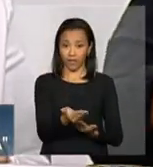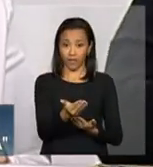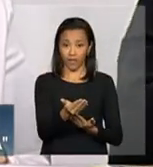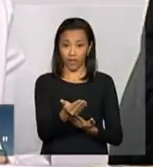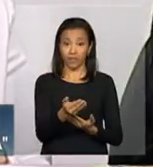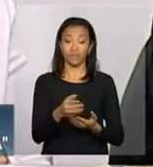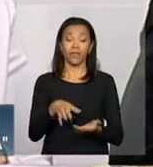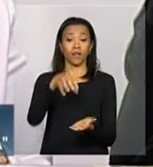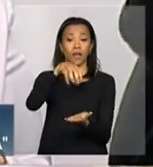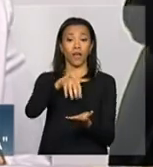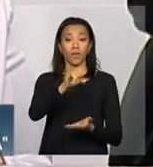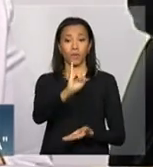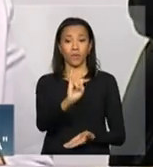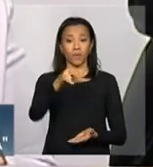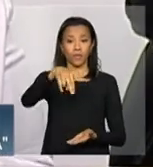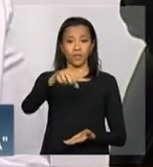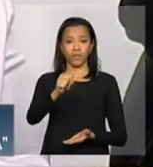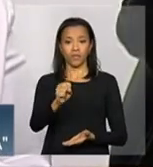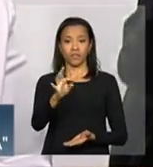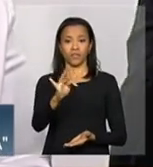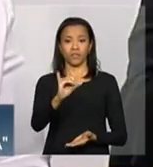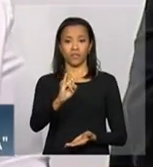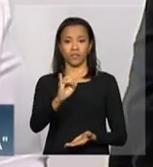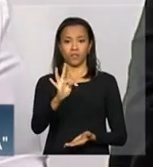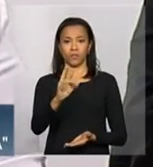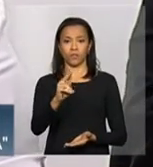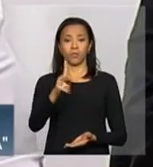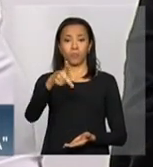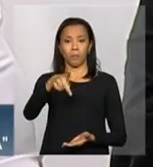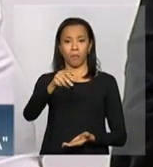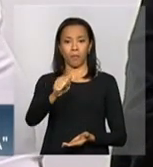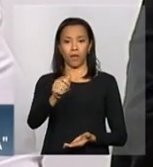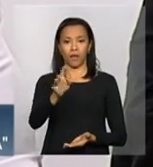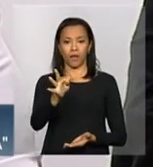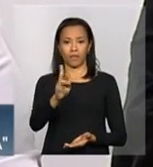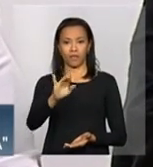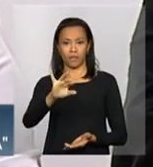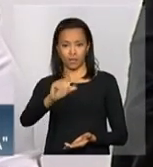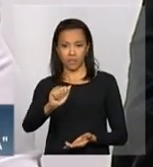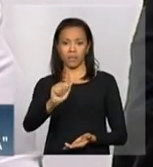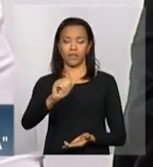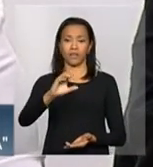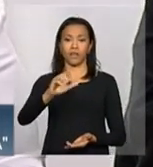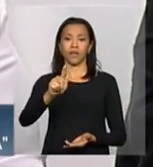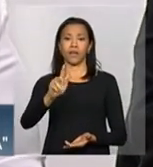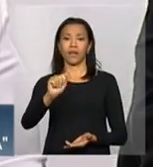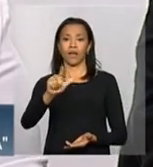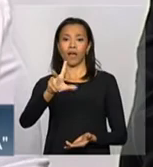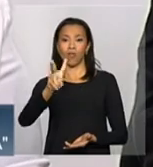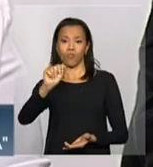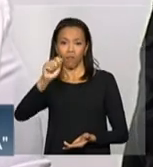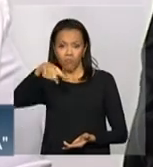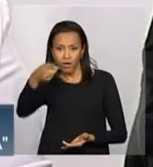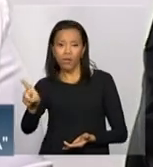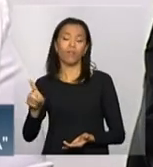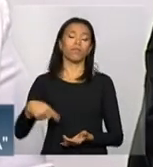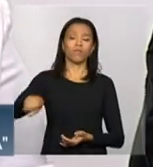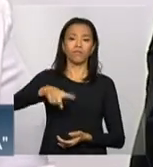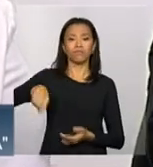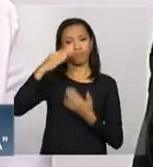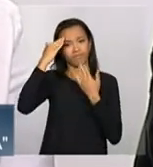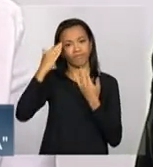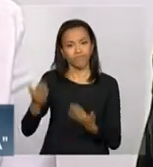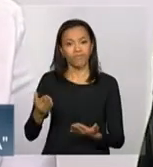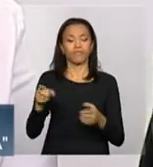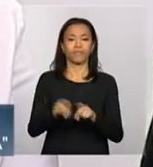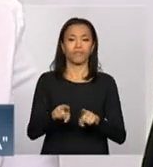Instituto Patrícia Galvão e à equipe do projeto Mais Direitos e Mais Poder, desenvolvido pelo coletivo Leila de